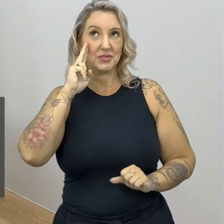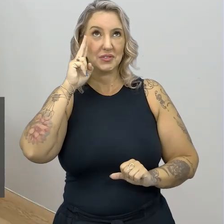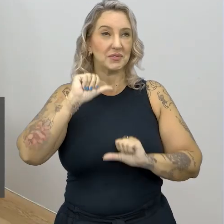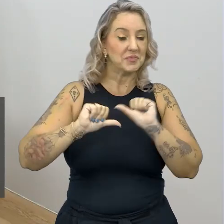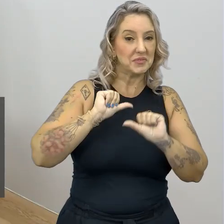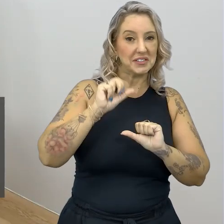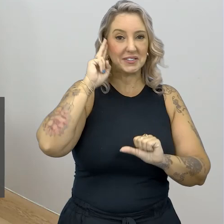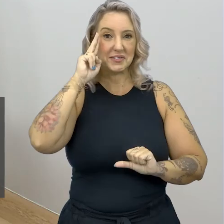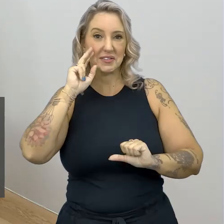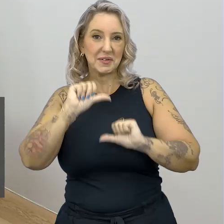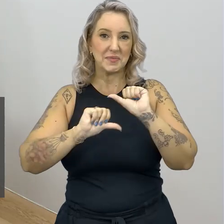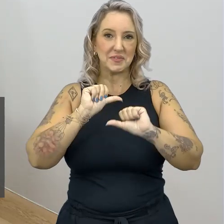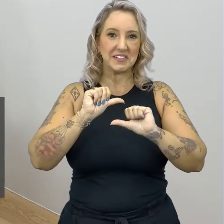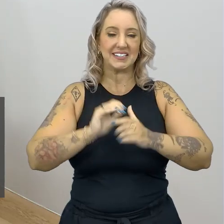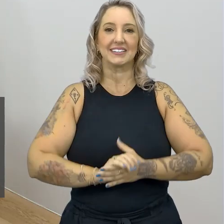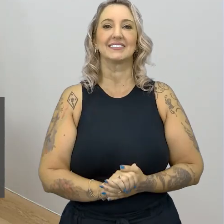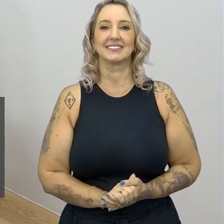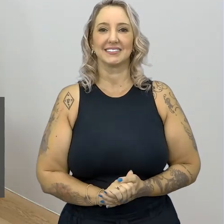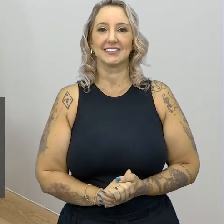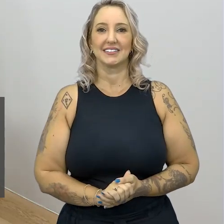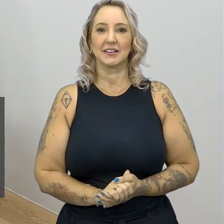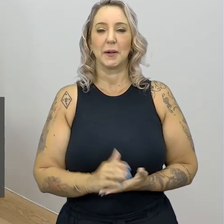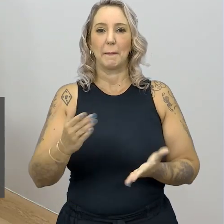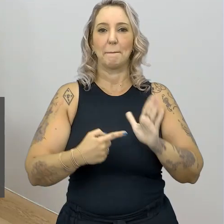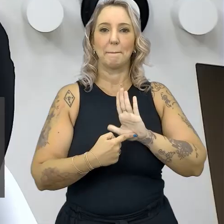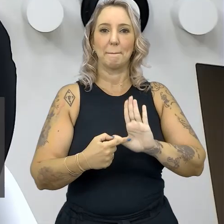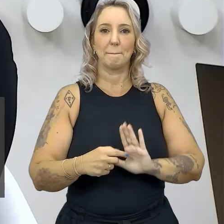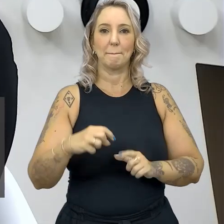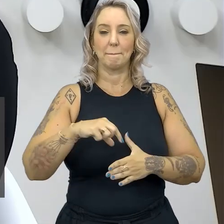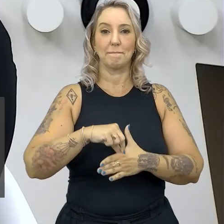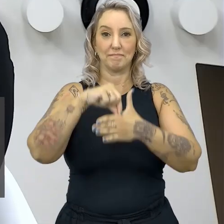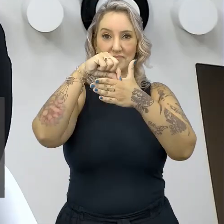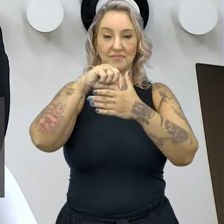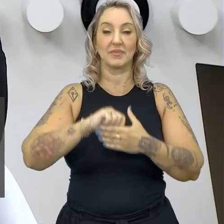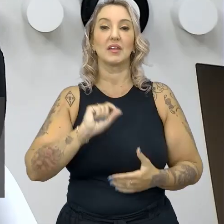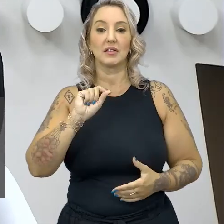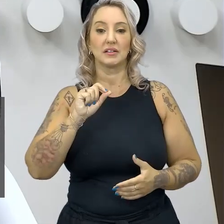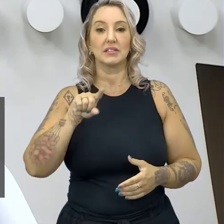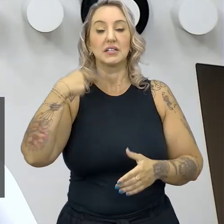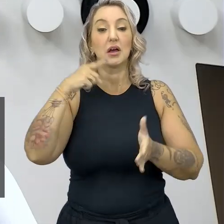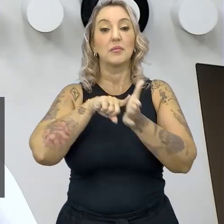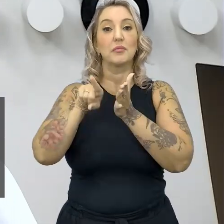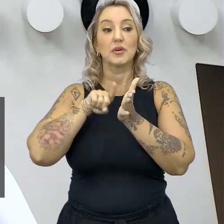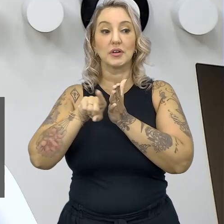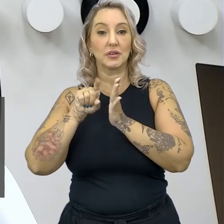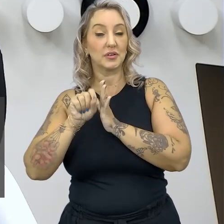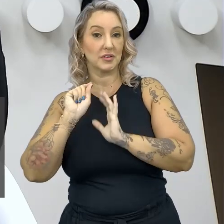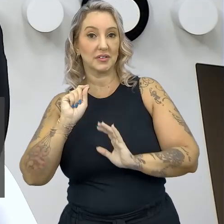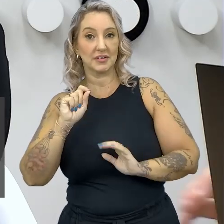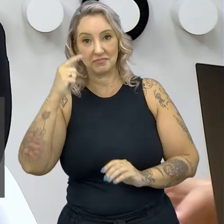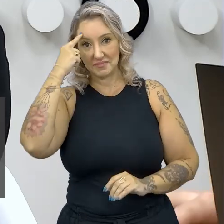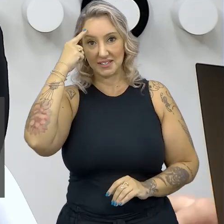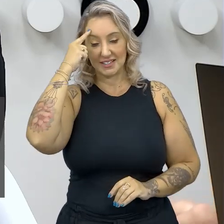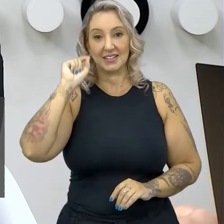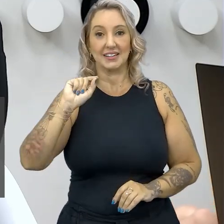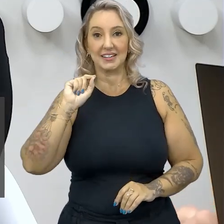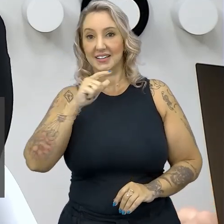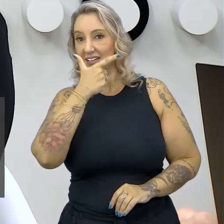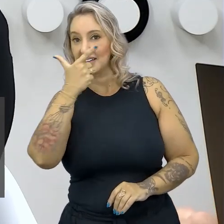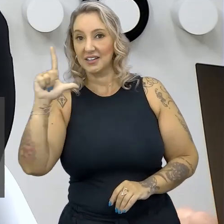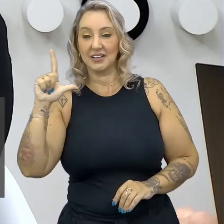e assim por diante. Vamos destacar também agora, né, depois das perguntas, né, professores, que vocês pensaram em uma